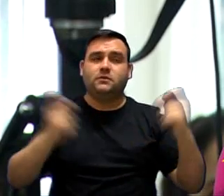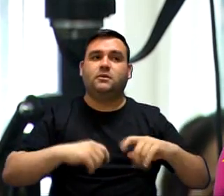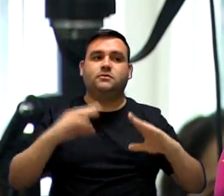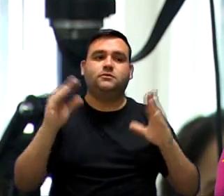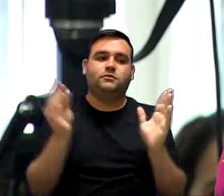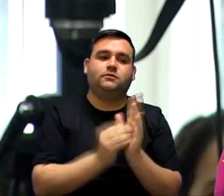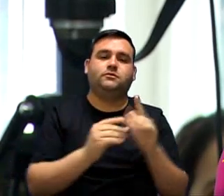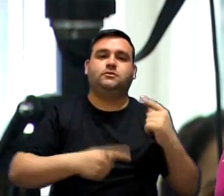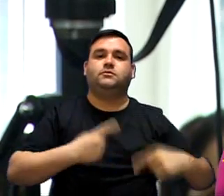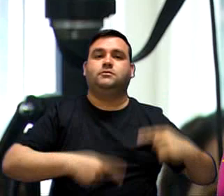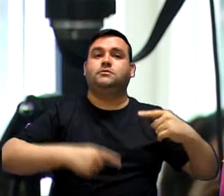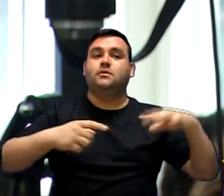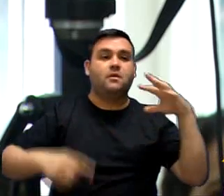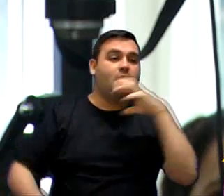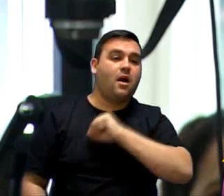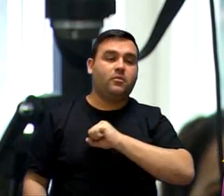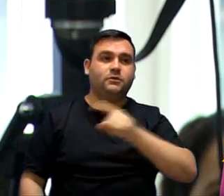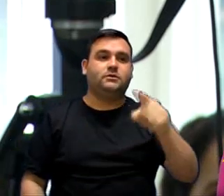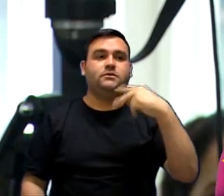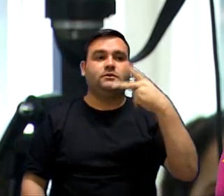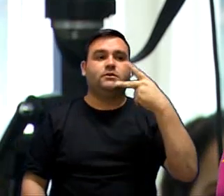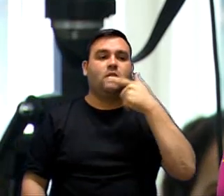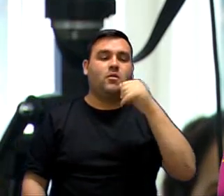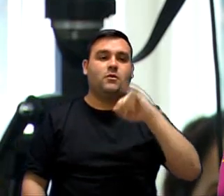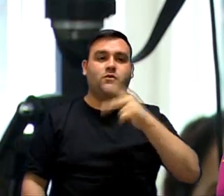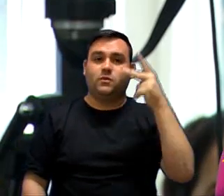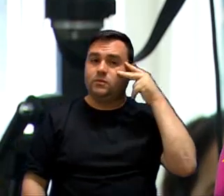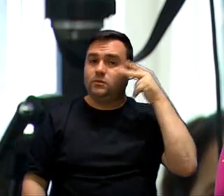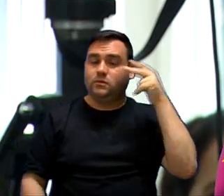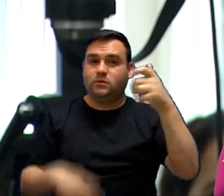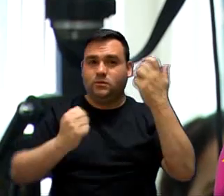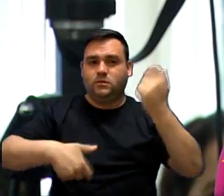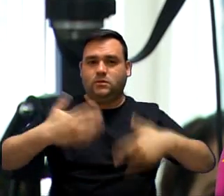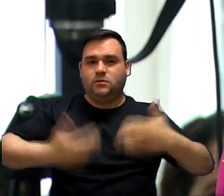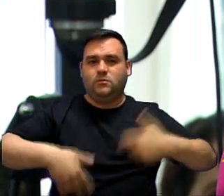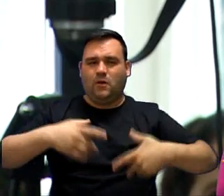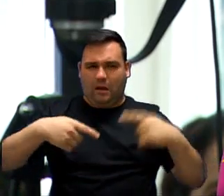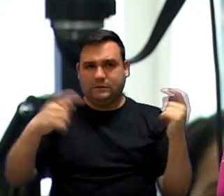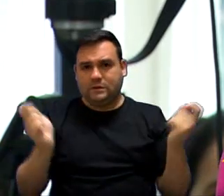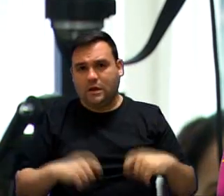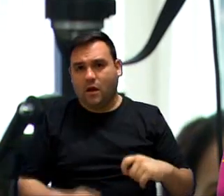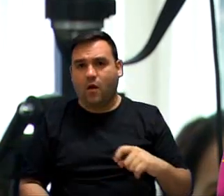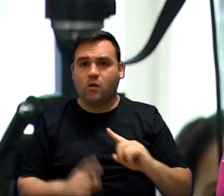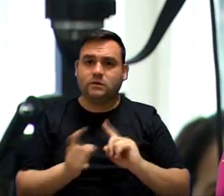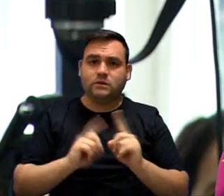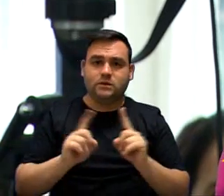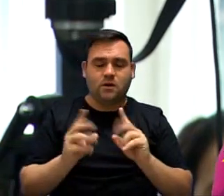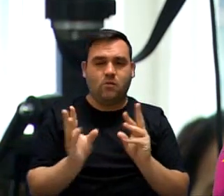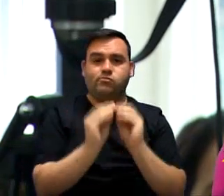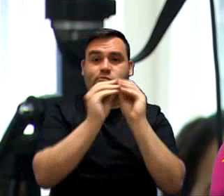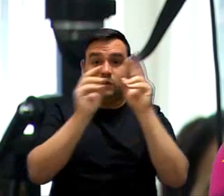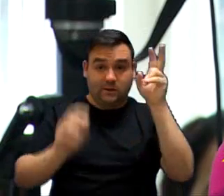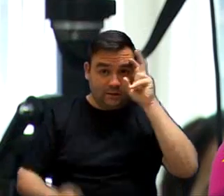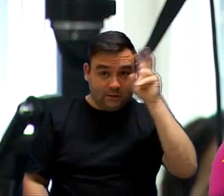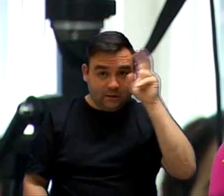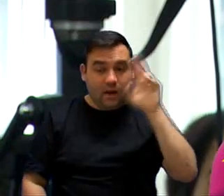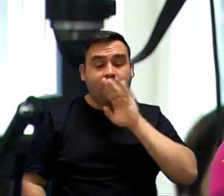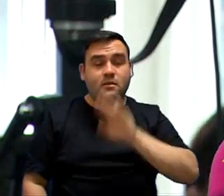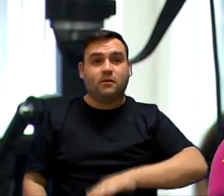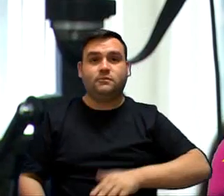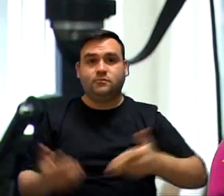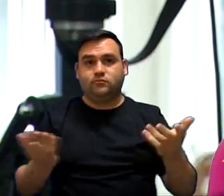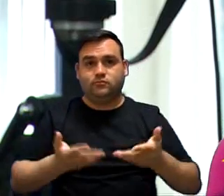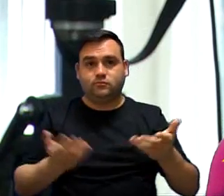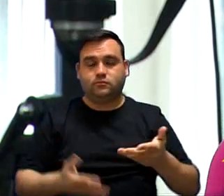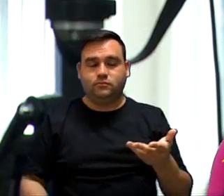na pauta o mais rápido possível, na linha do vereador João Donizete. Não sei se haveria a possibilidade de uma sessão extraordinária para quinta-feira agora,